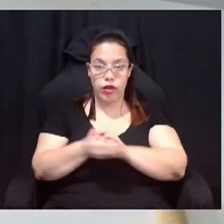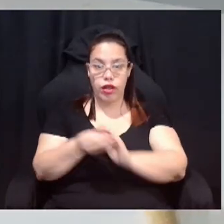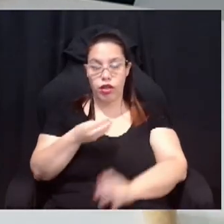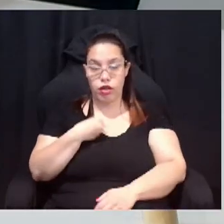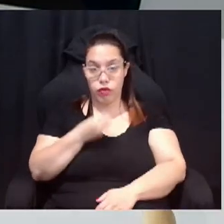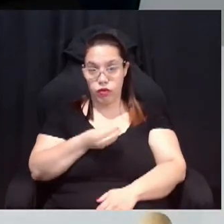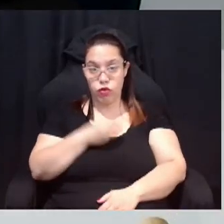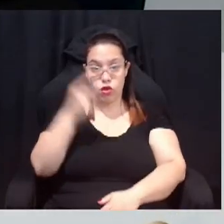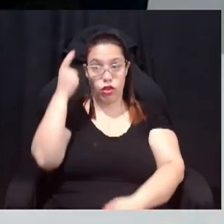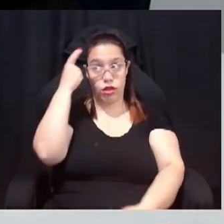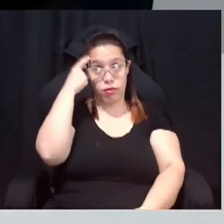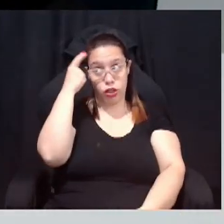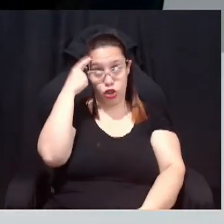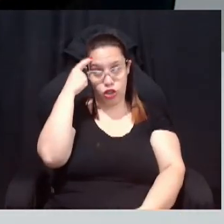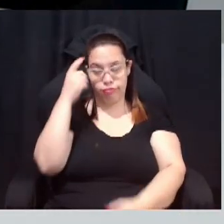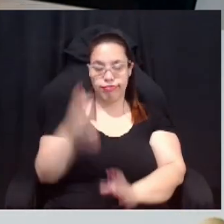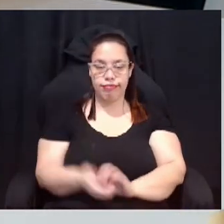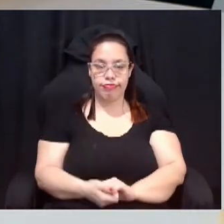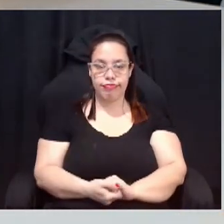mente. Ó.